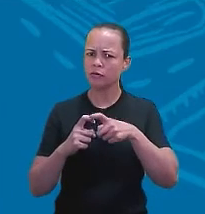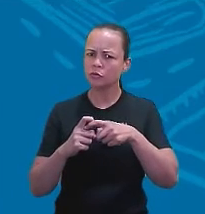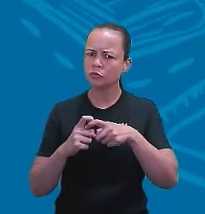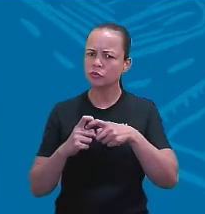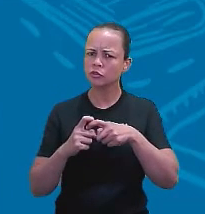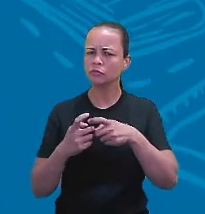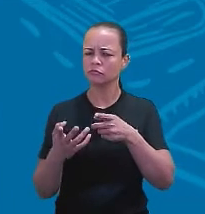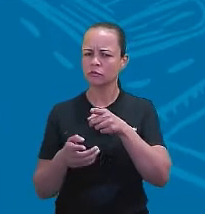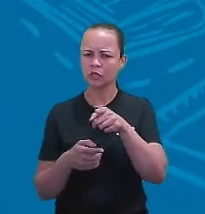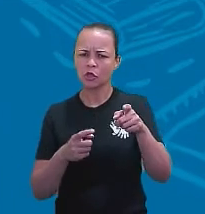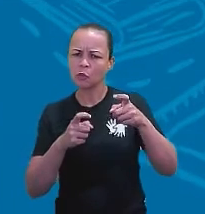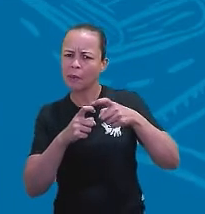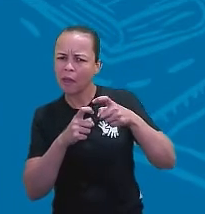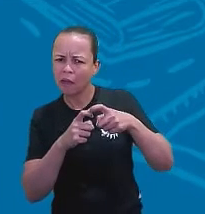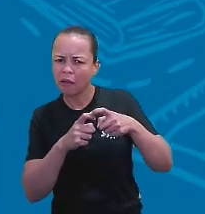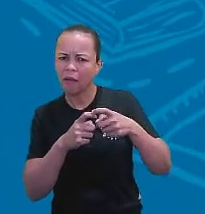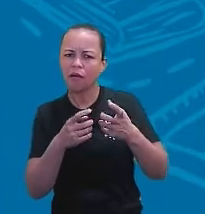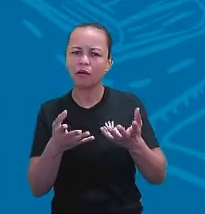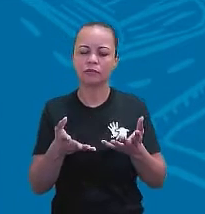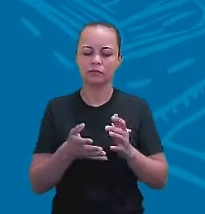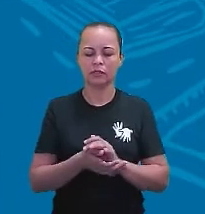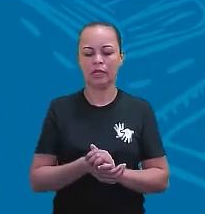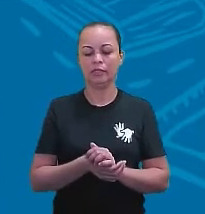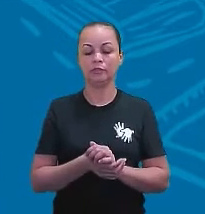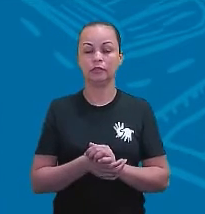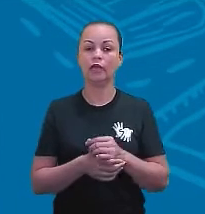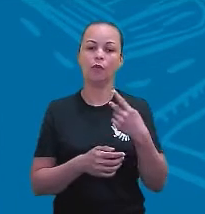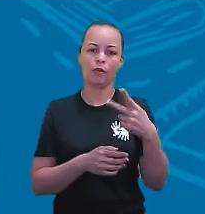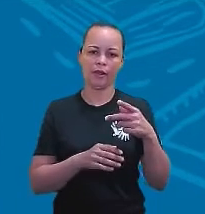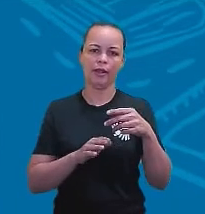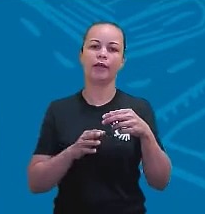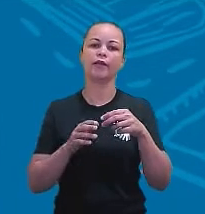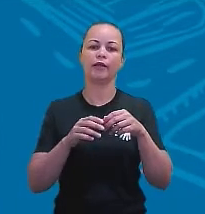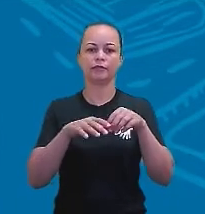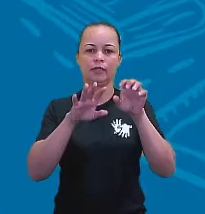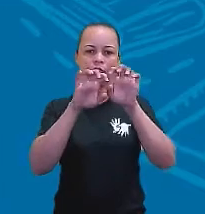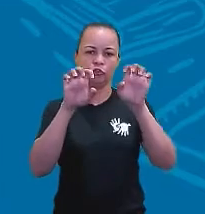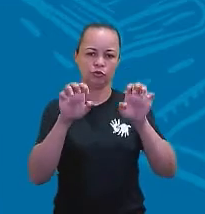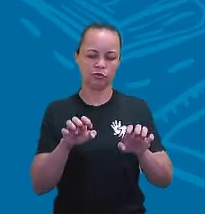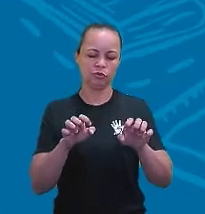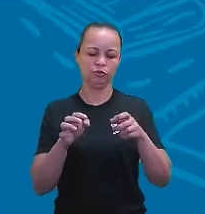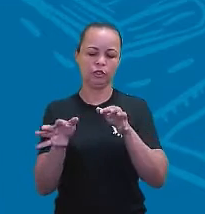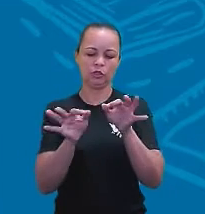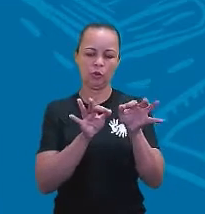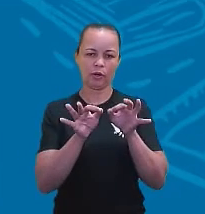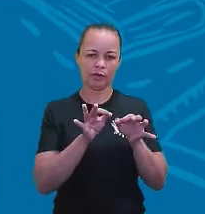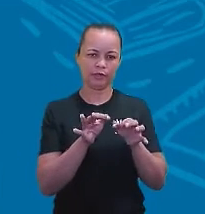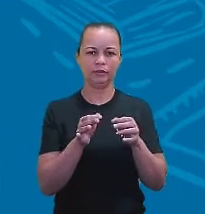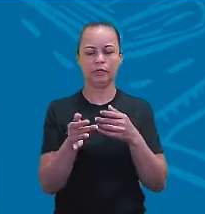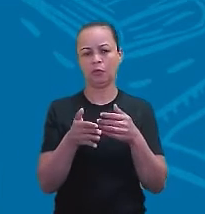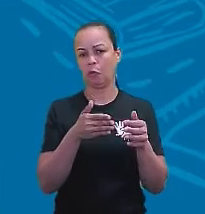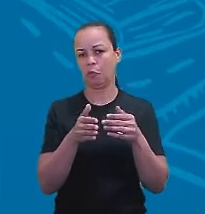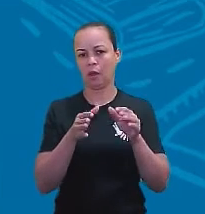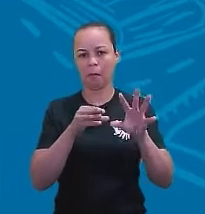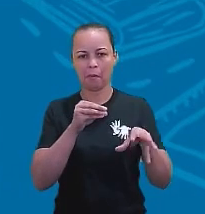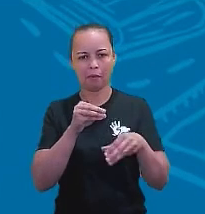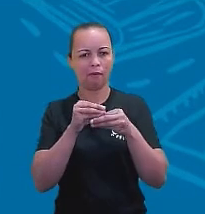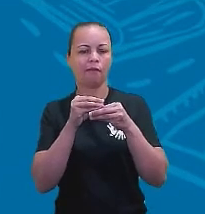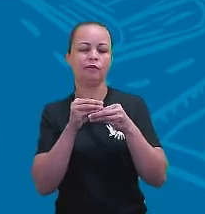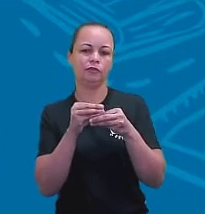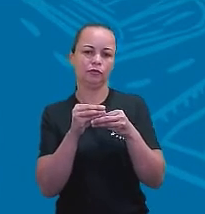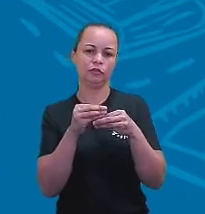são doutores? Então, nota, a estrutura é essa, gente. Complemento você pode colocar qualquer um desde que